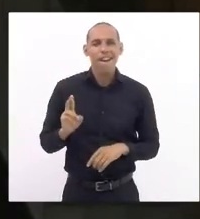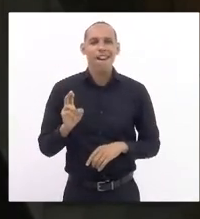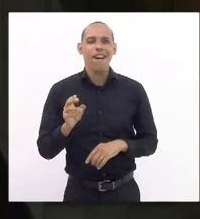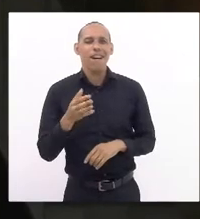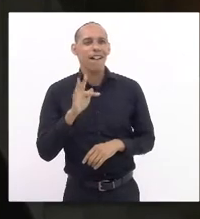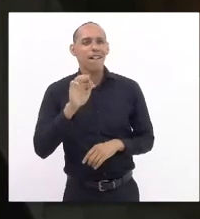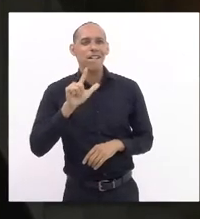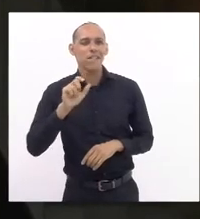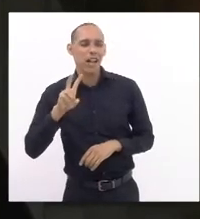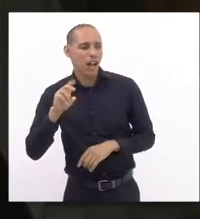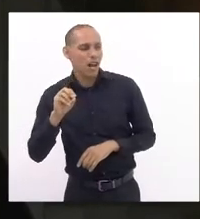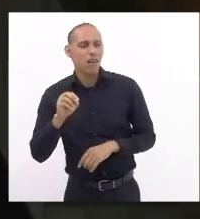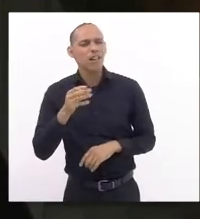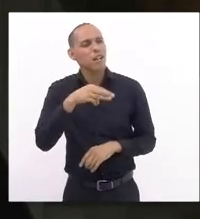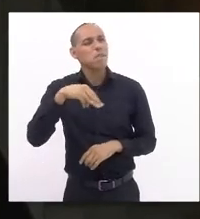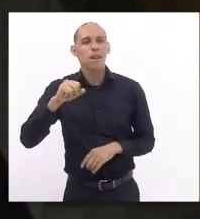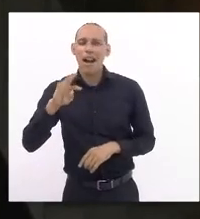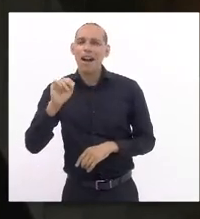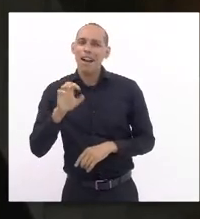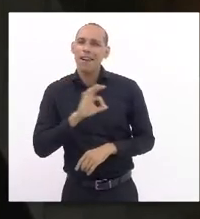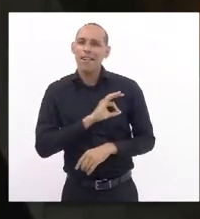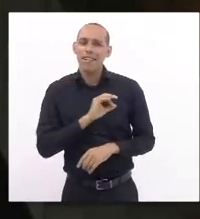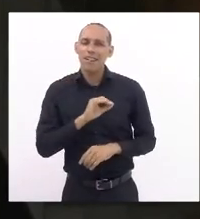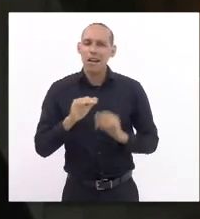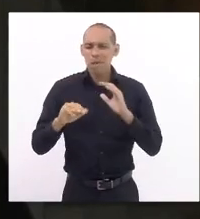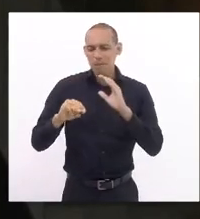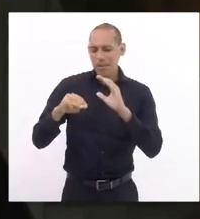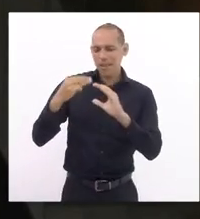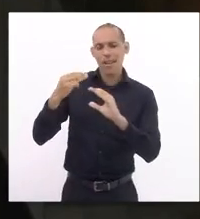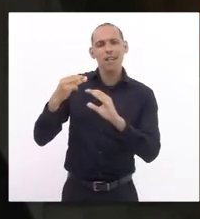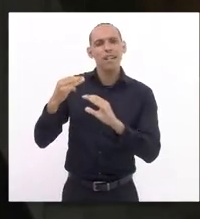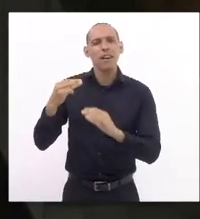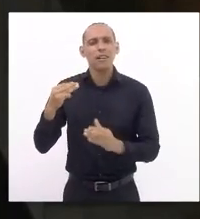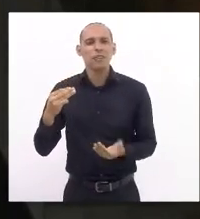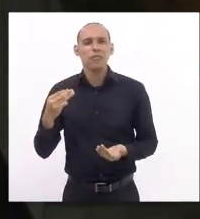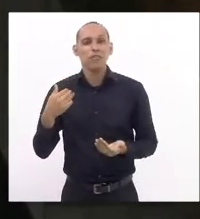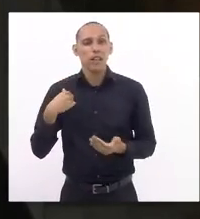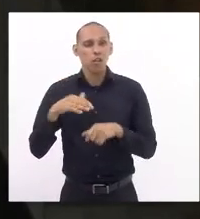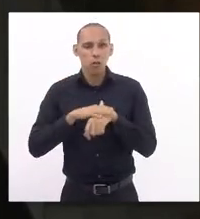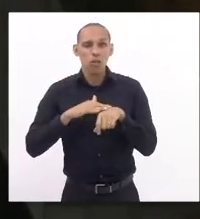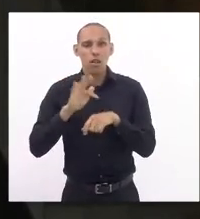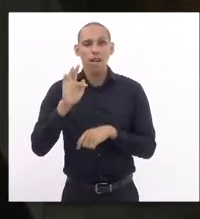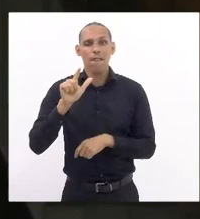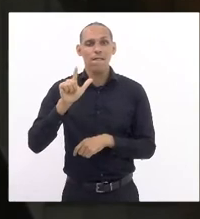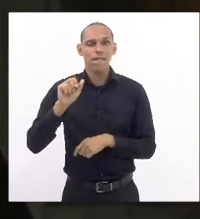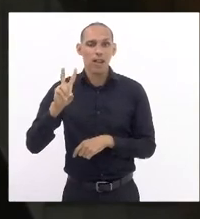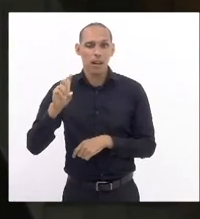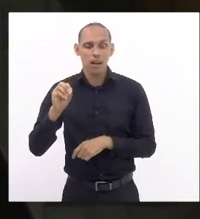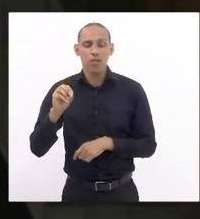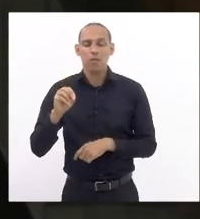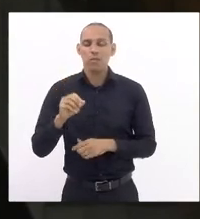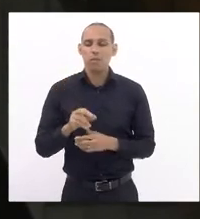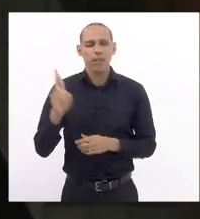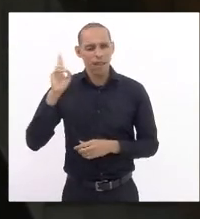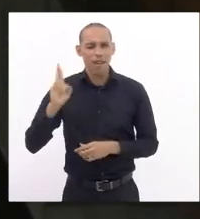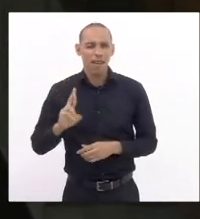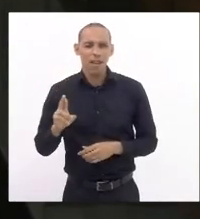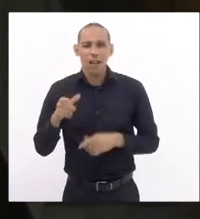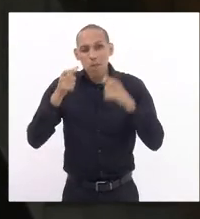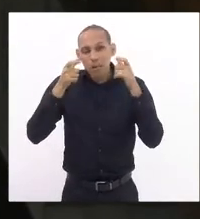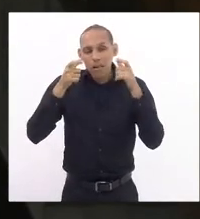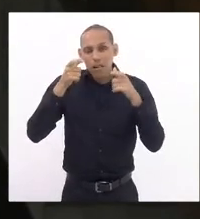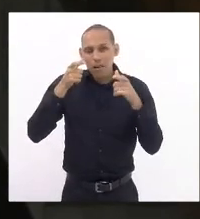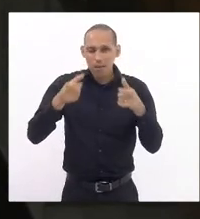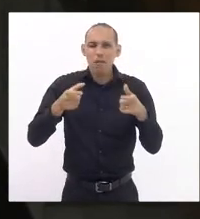mandou, anteontem, eu acho, mandou uma mensagem sobre o tema, conversei com o Flávio pessoalmente, Renata certamente se preocupa,